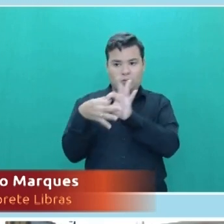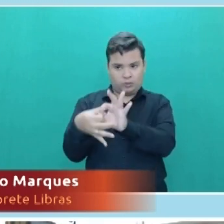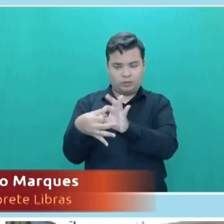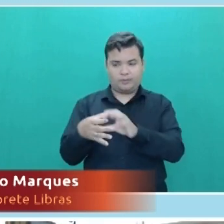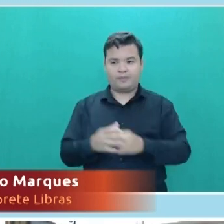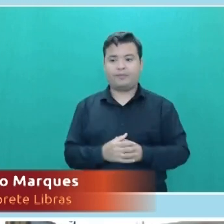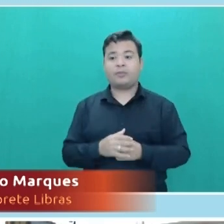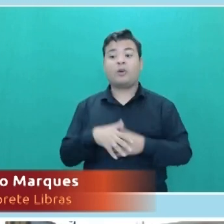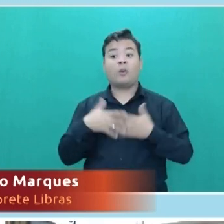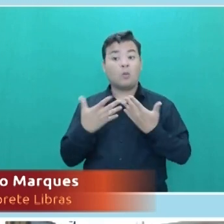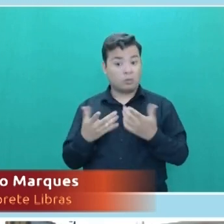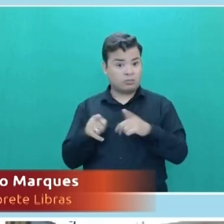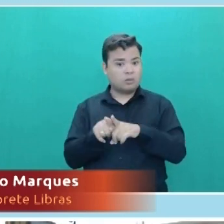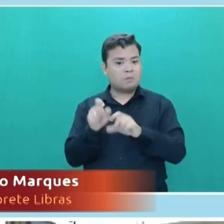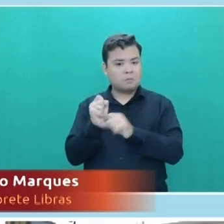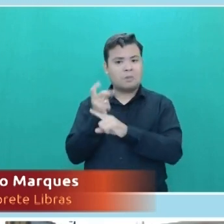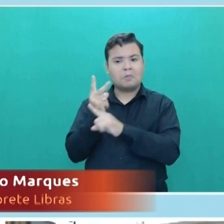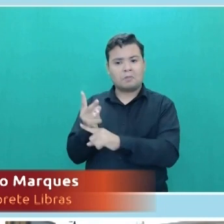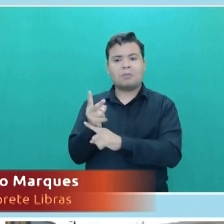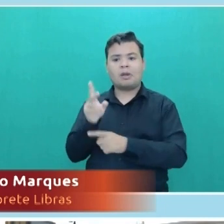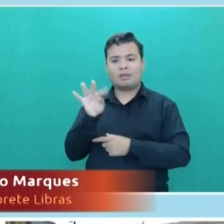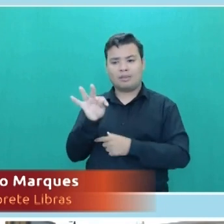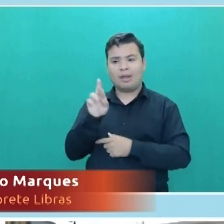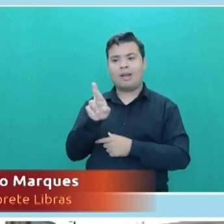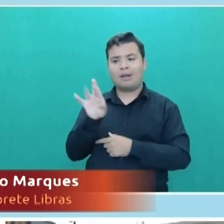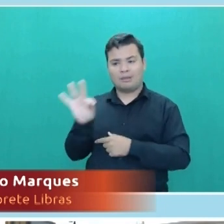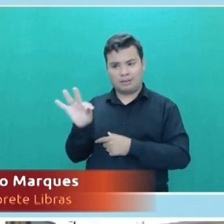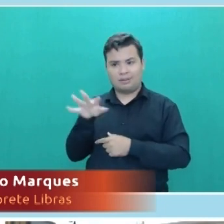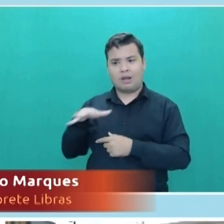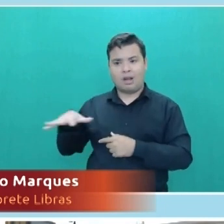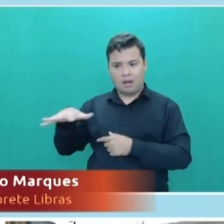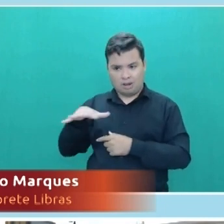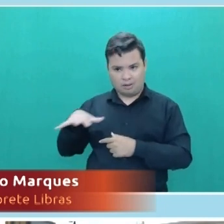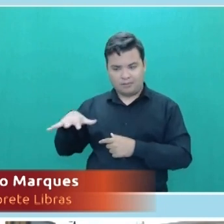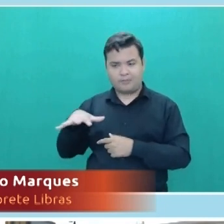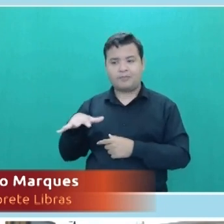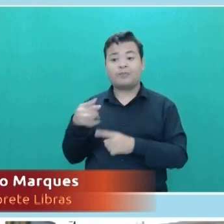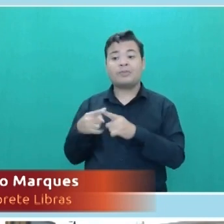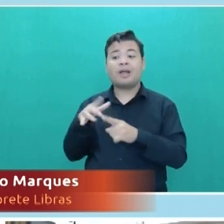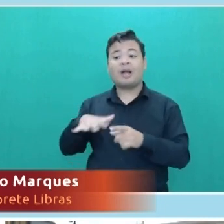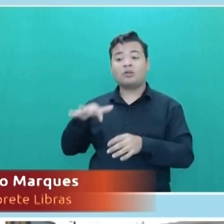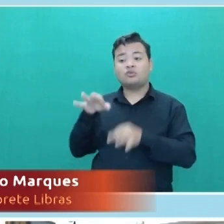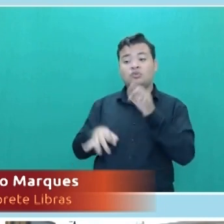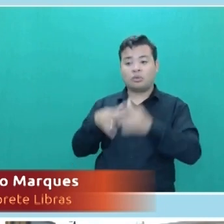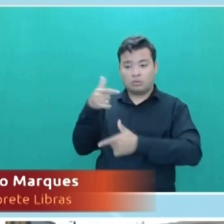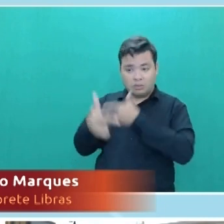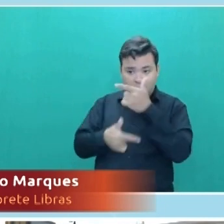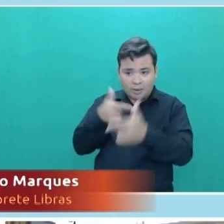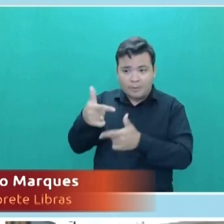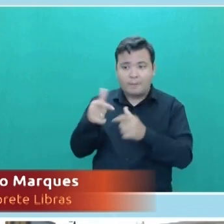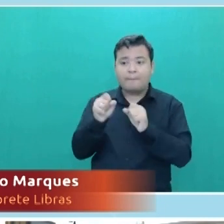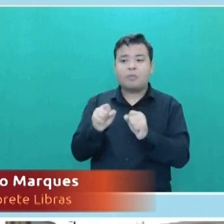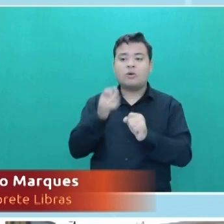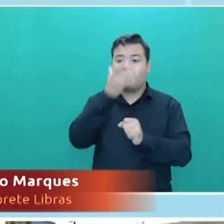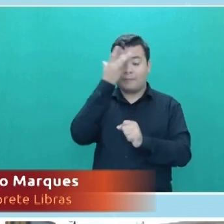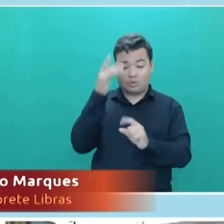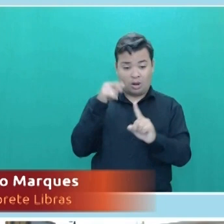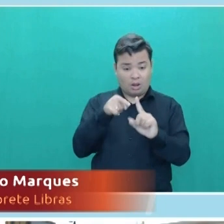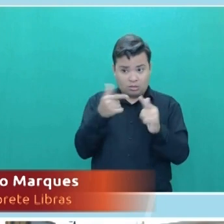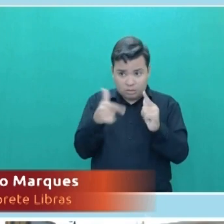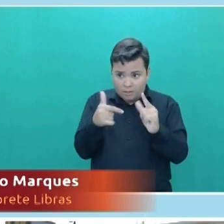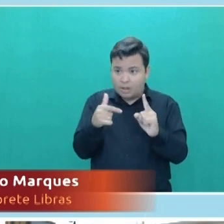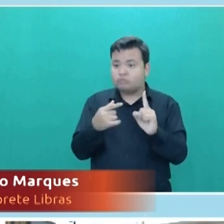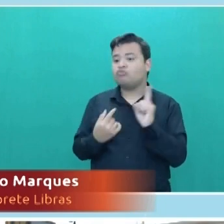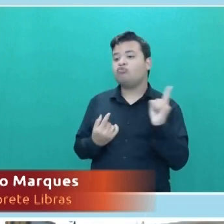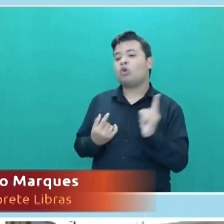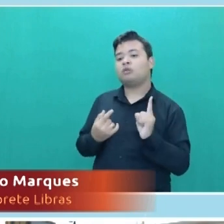próprio TRT, que dentro da Justiça do Trabalho, a gente tem a possibilidade do trabalhador também demandar sozinho. É o que a gente chama